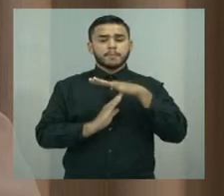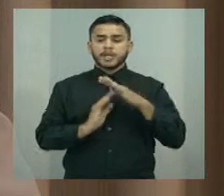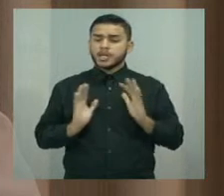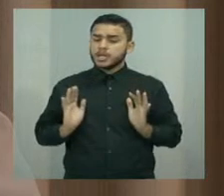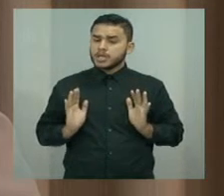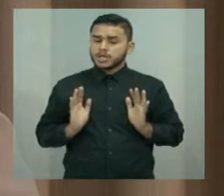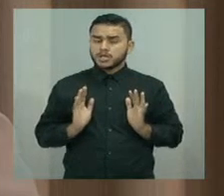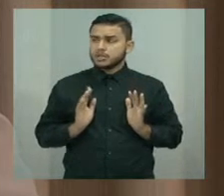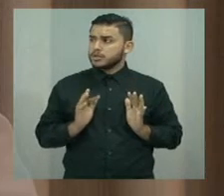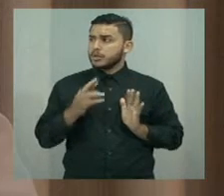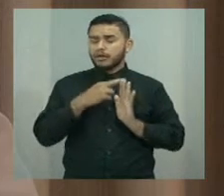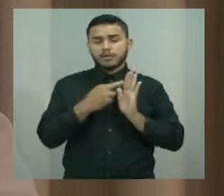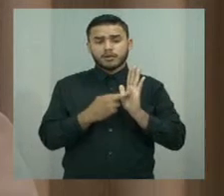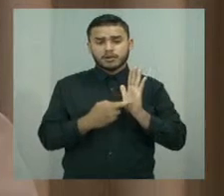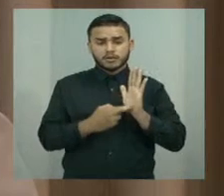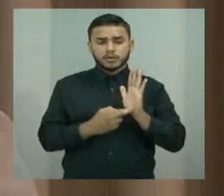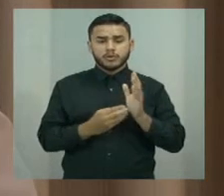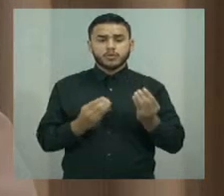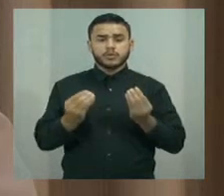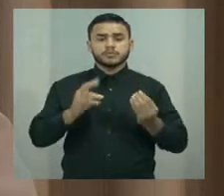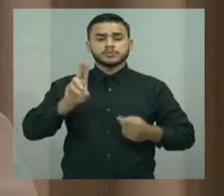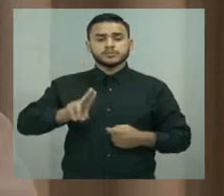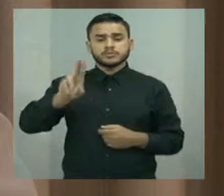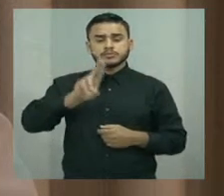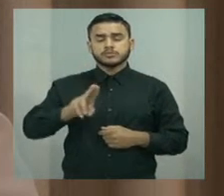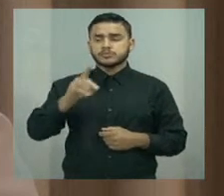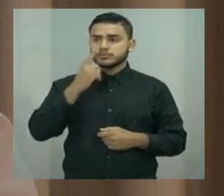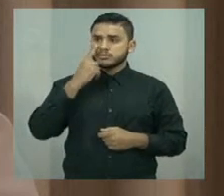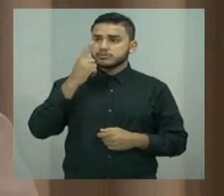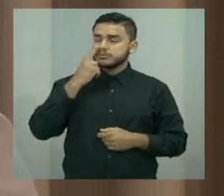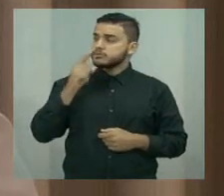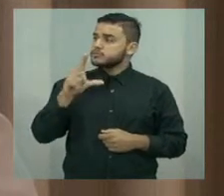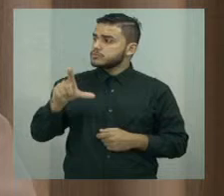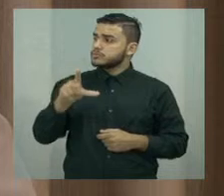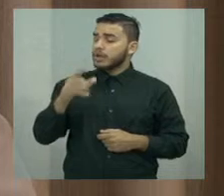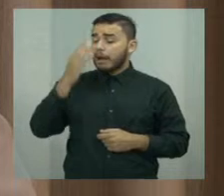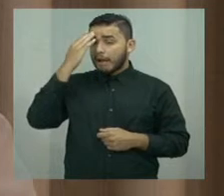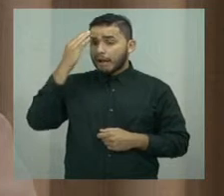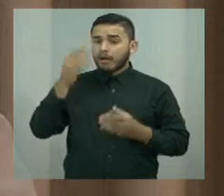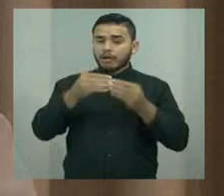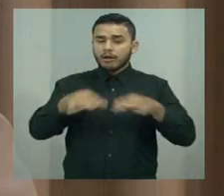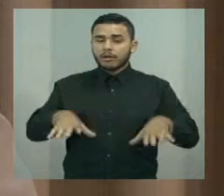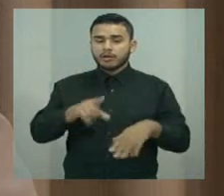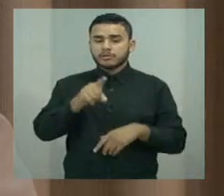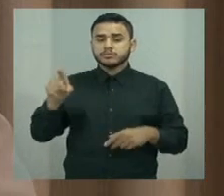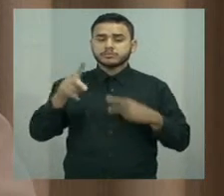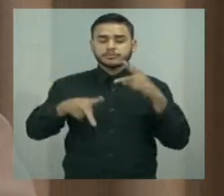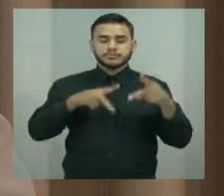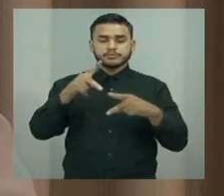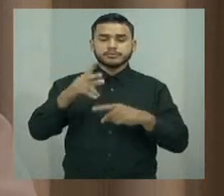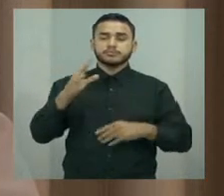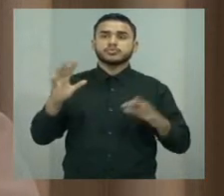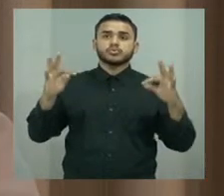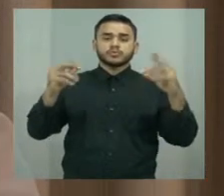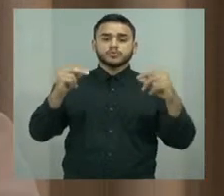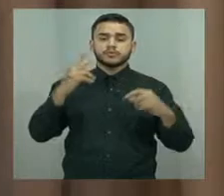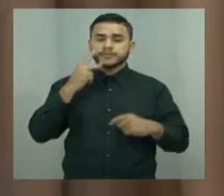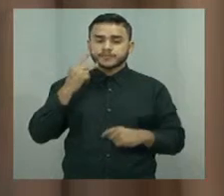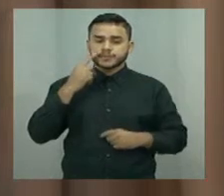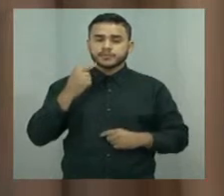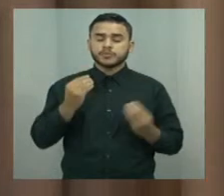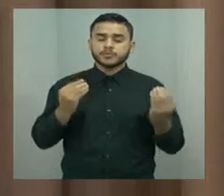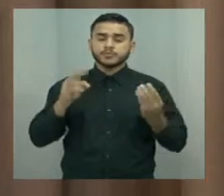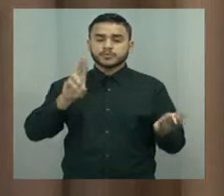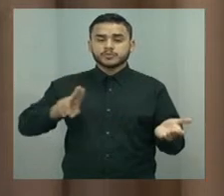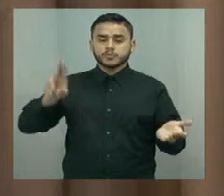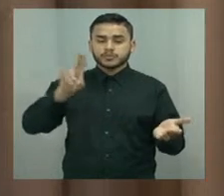regras de uso desses tipos de equipamentos e não acabe prejudicando a população de forma geral com o